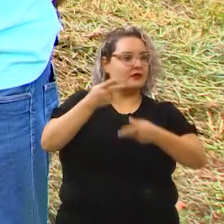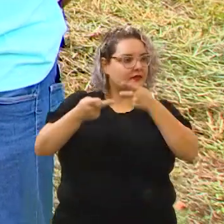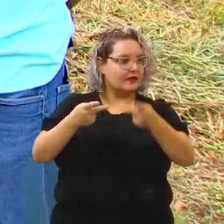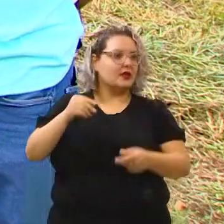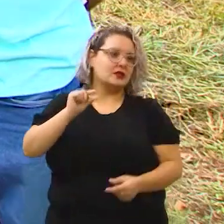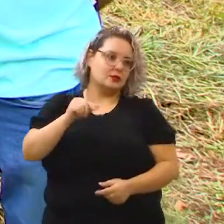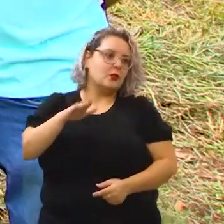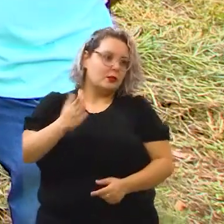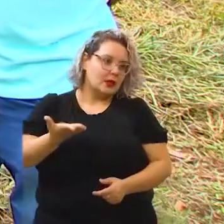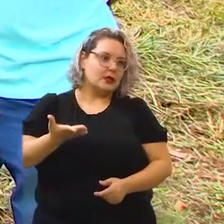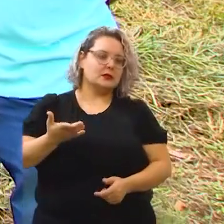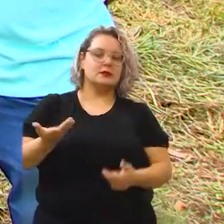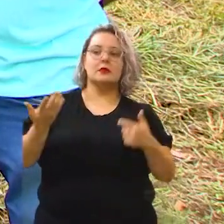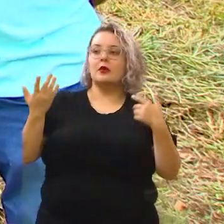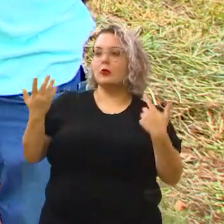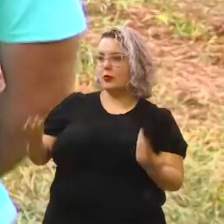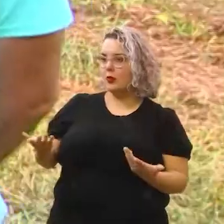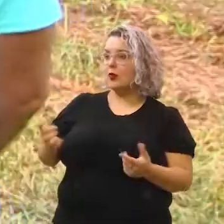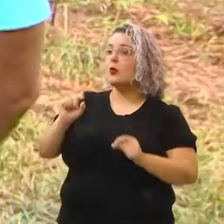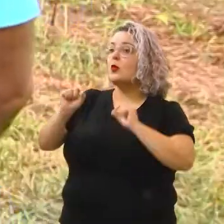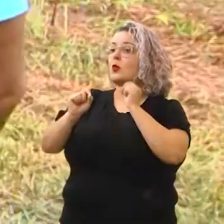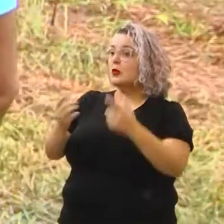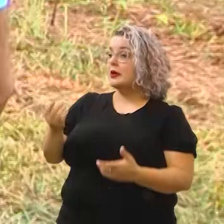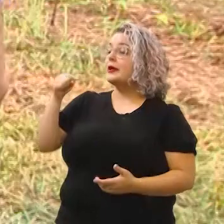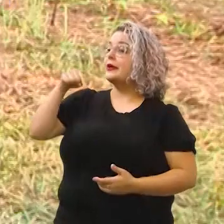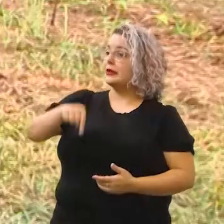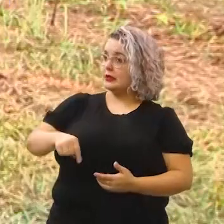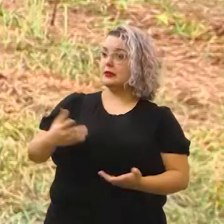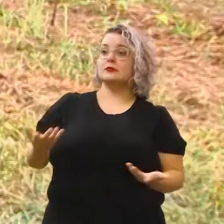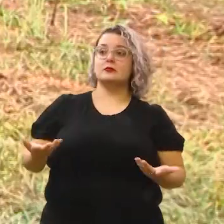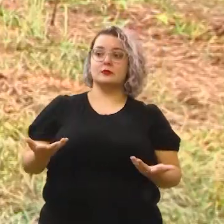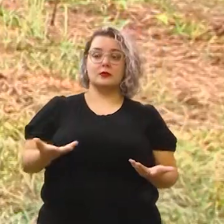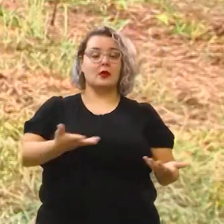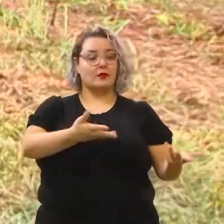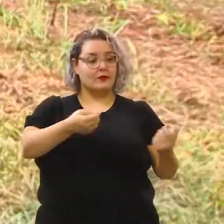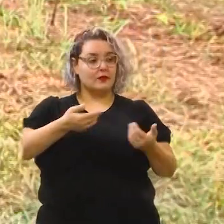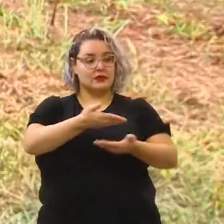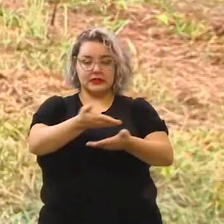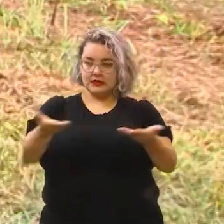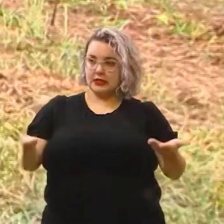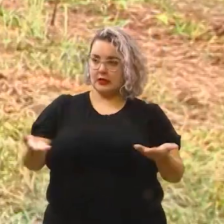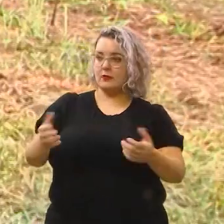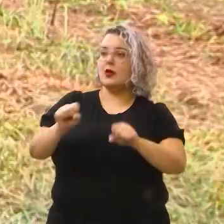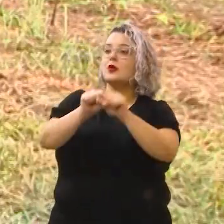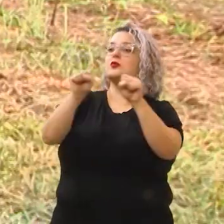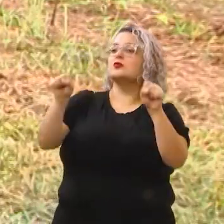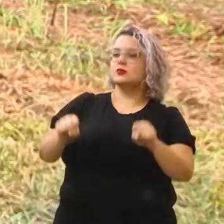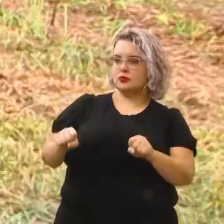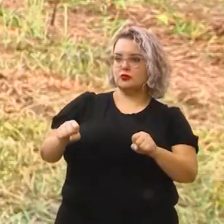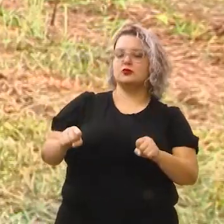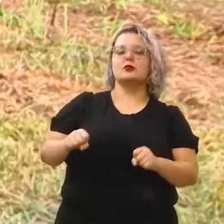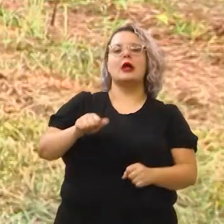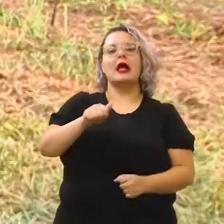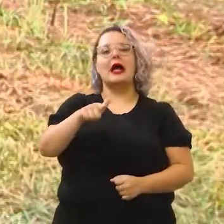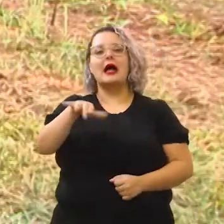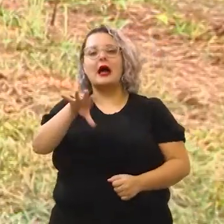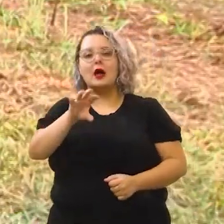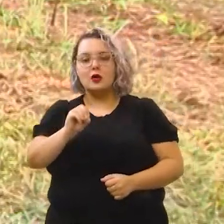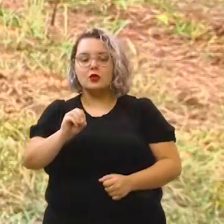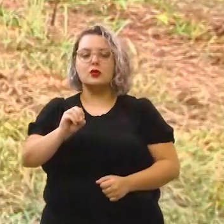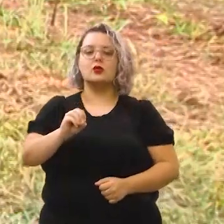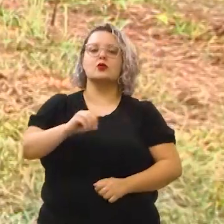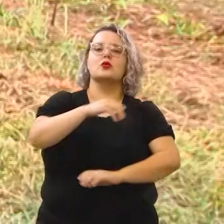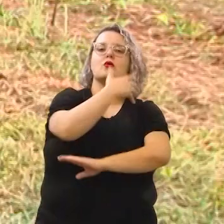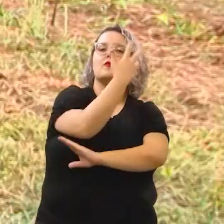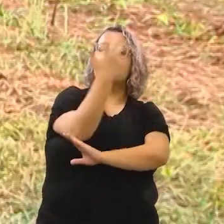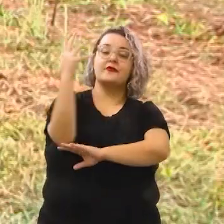isso, por favor. Bom, o que trouxe a gente aqui hoje, o que trouxe vocês aqui hoje é a questão dos sistemas agroflorestais, né?